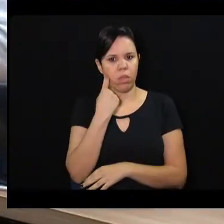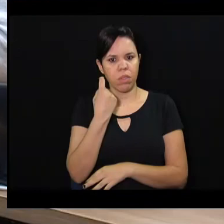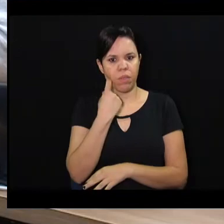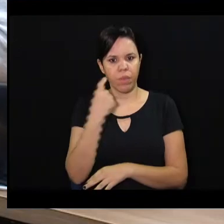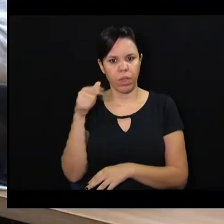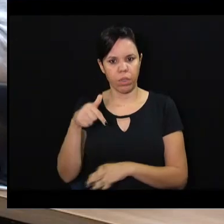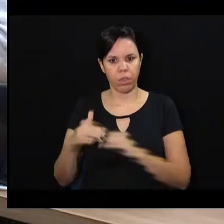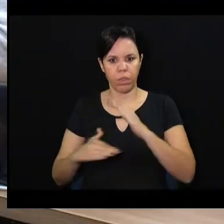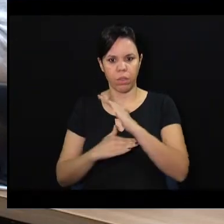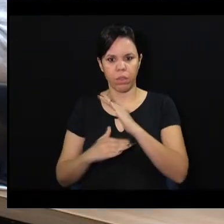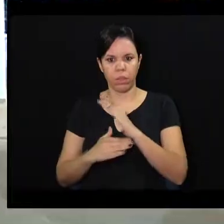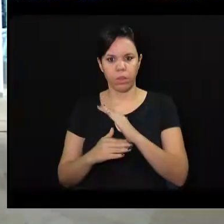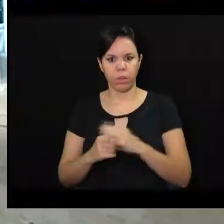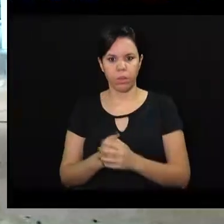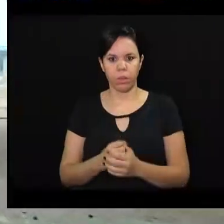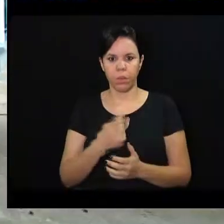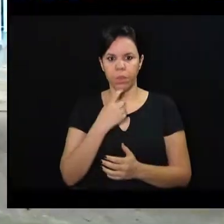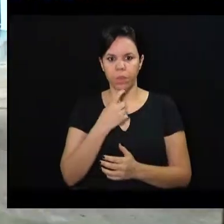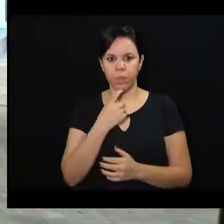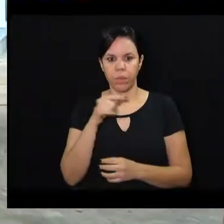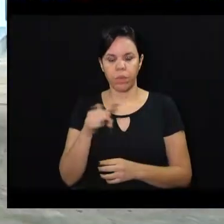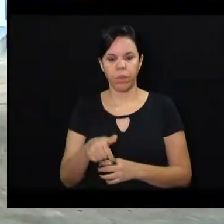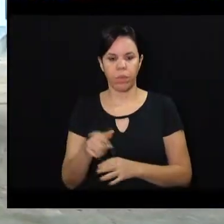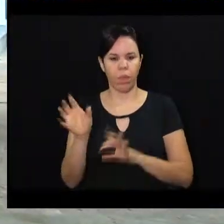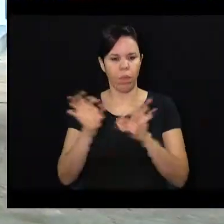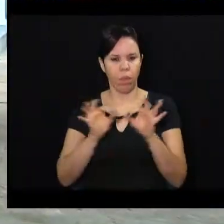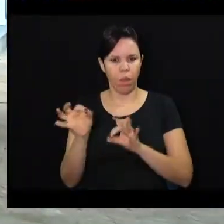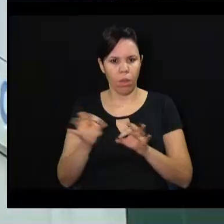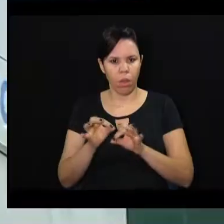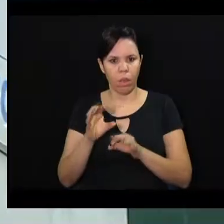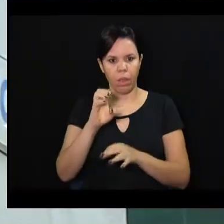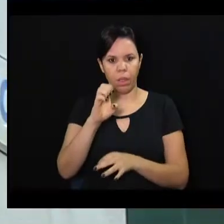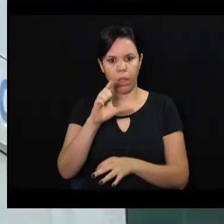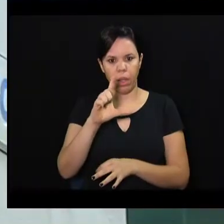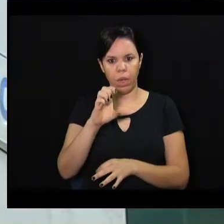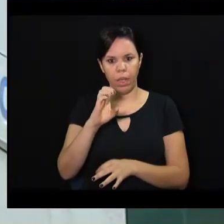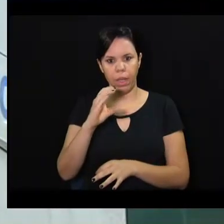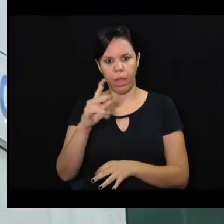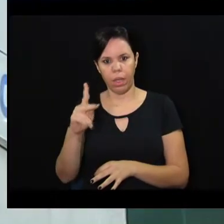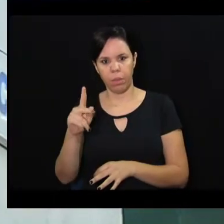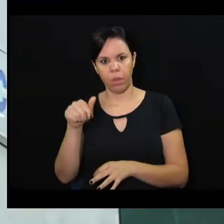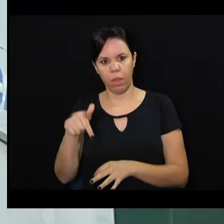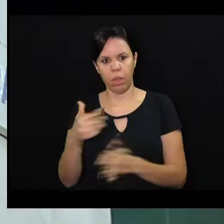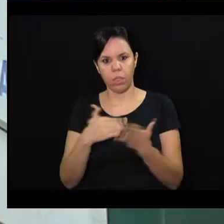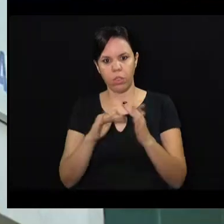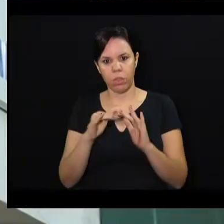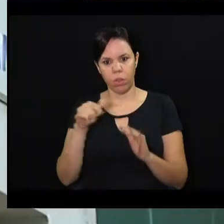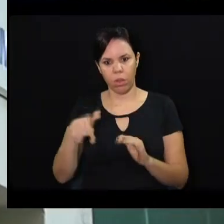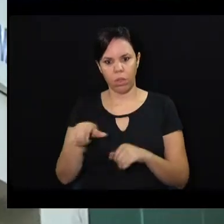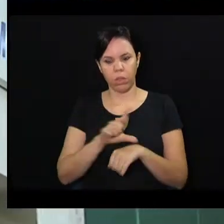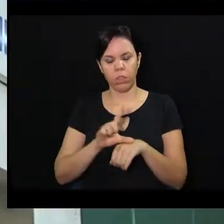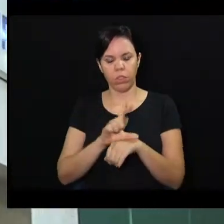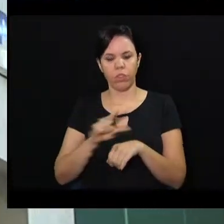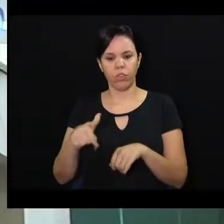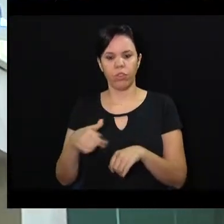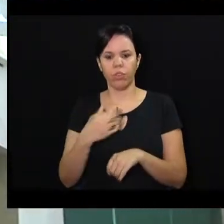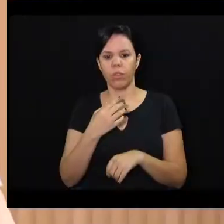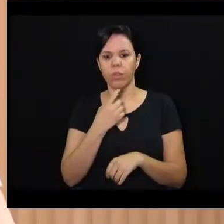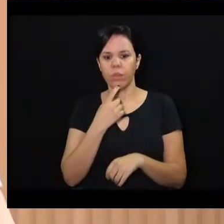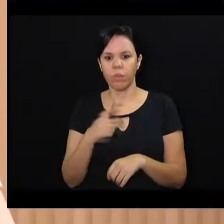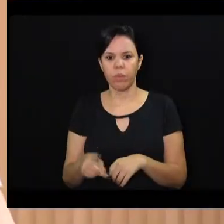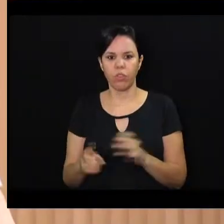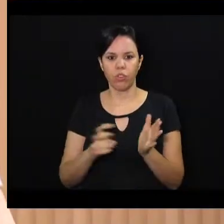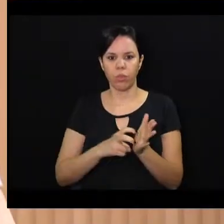na Câmara de Campinas. O evento, organizado pela Elecamp, a Escola do Legislativo de Campinas, será nos períodos